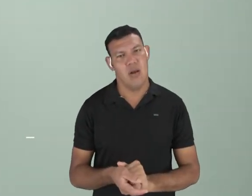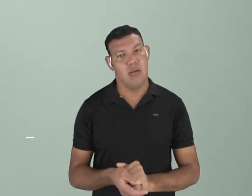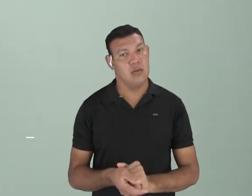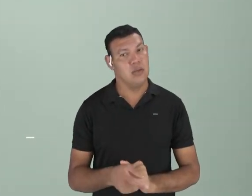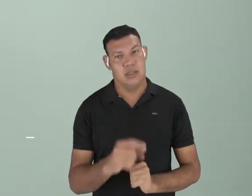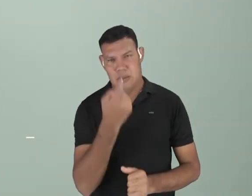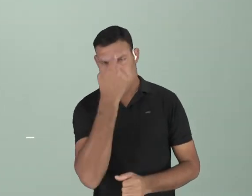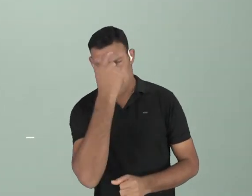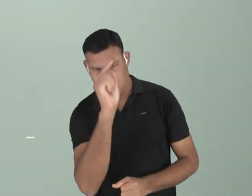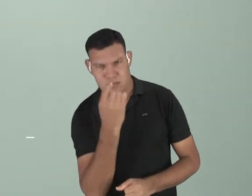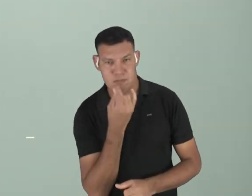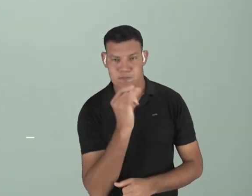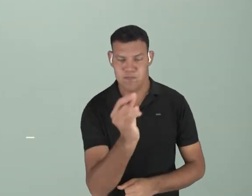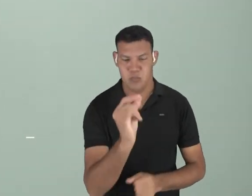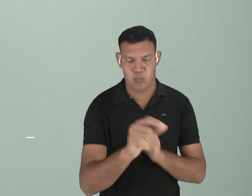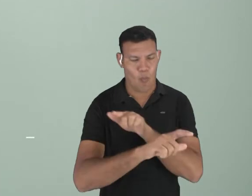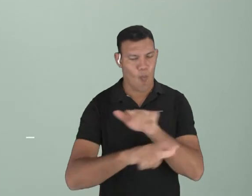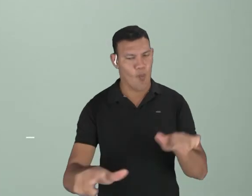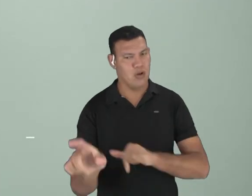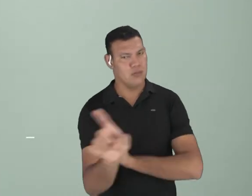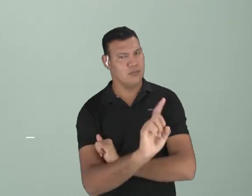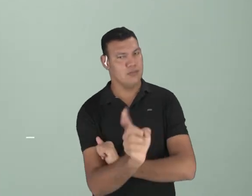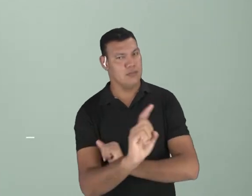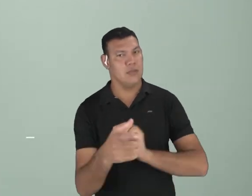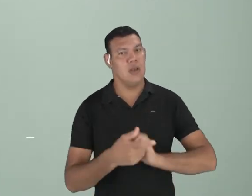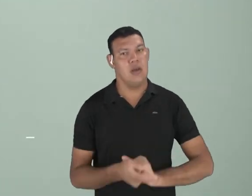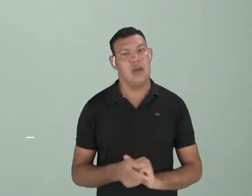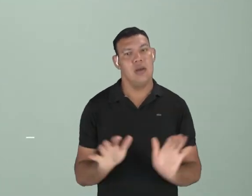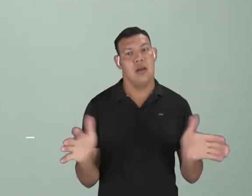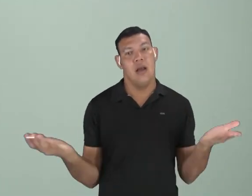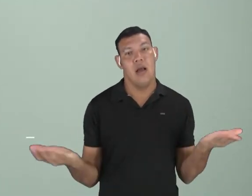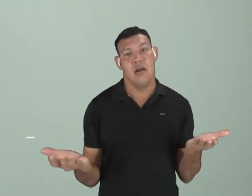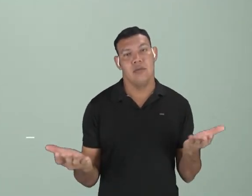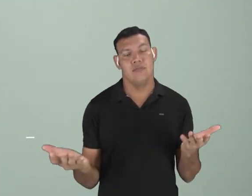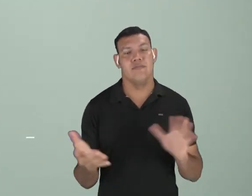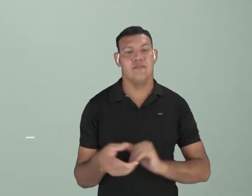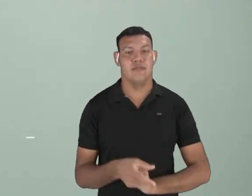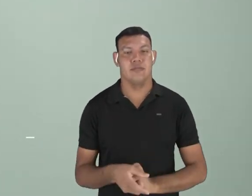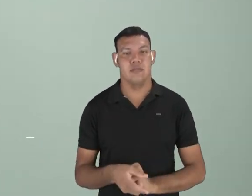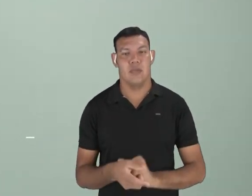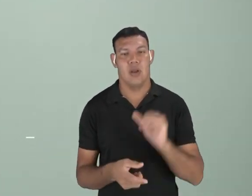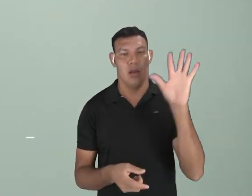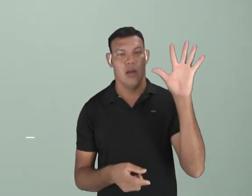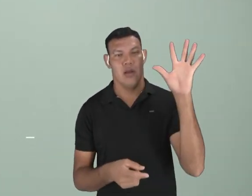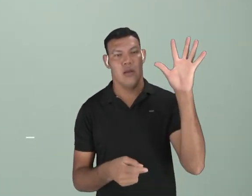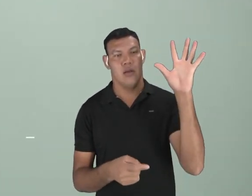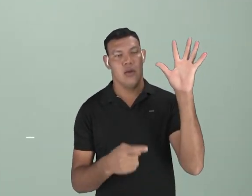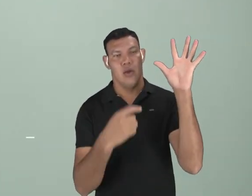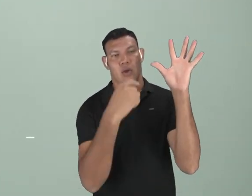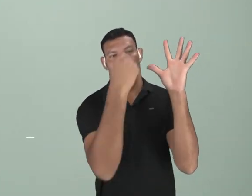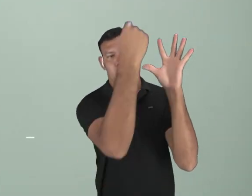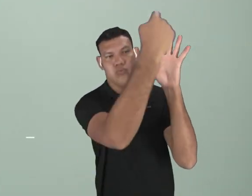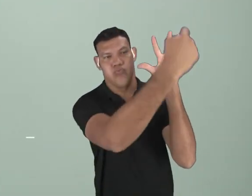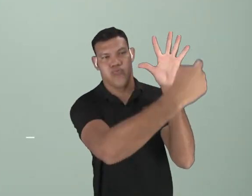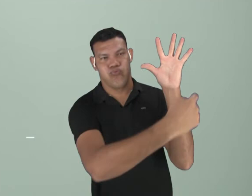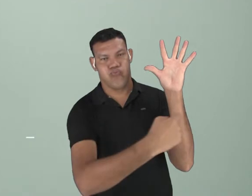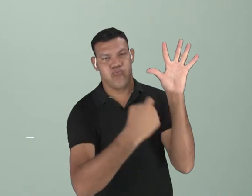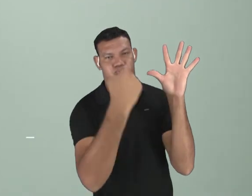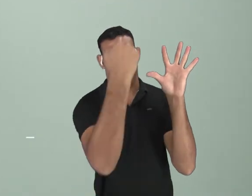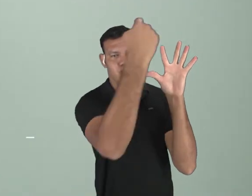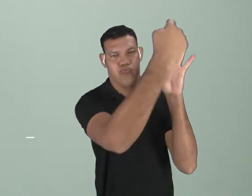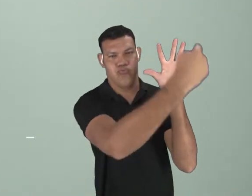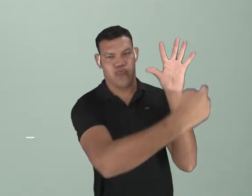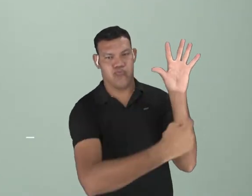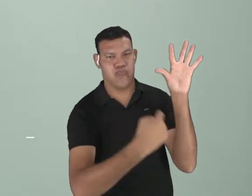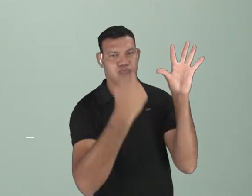Então, a termoelétrica não é uma fonte de energia limpa. Agora, a energia eólica é uma energia limpa? Sim, porque a